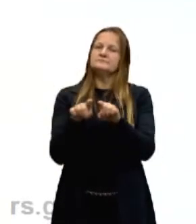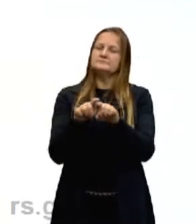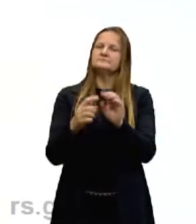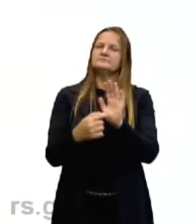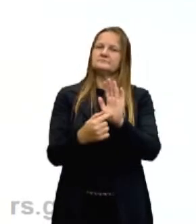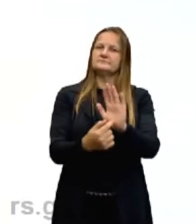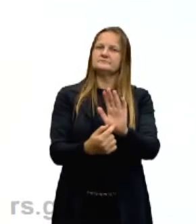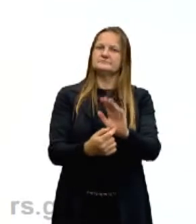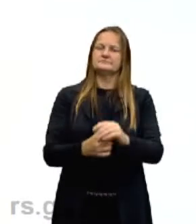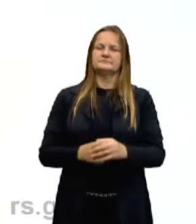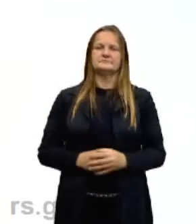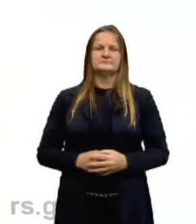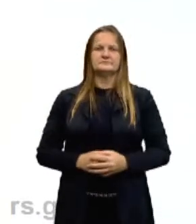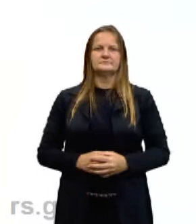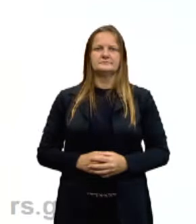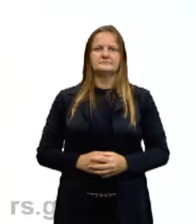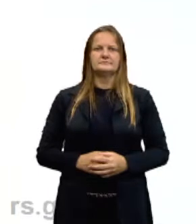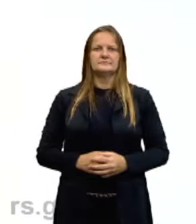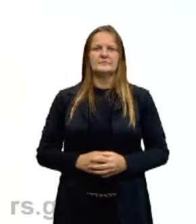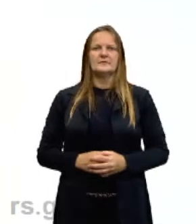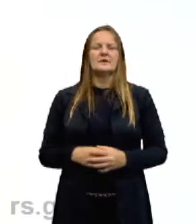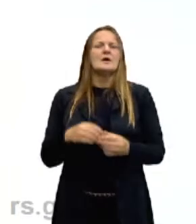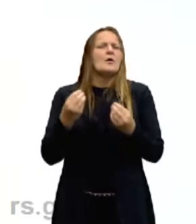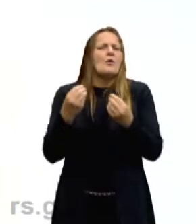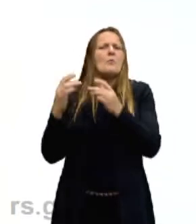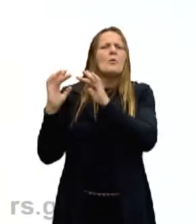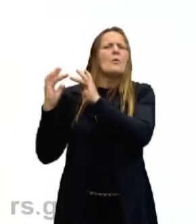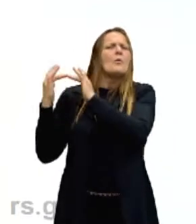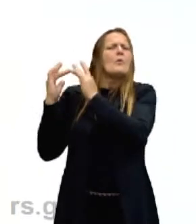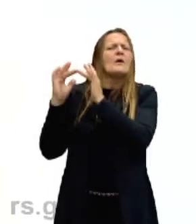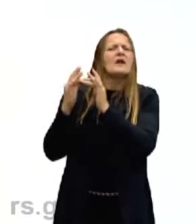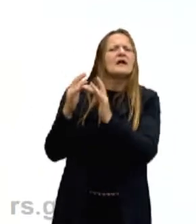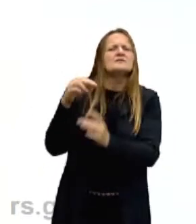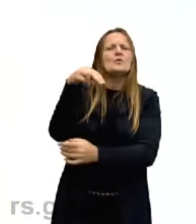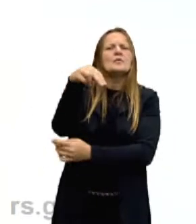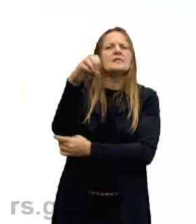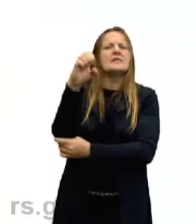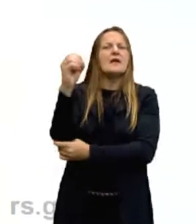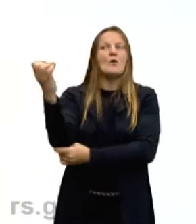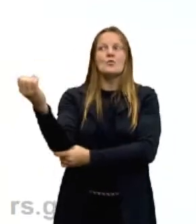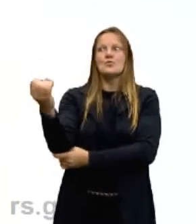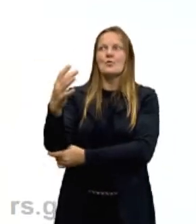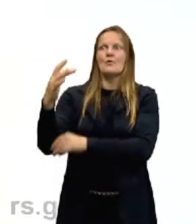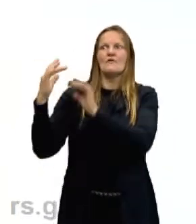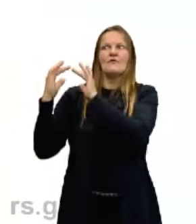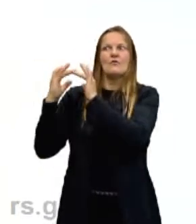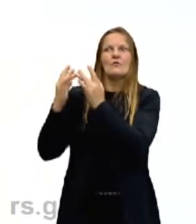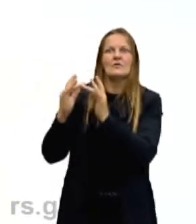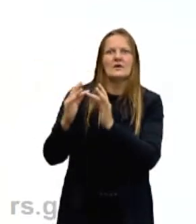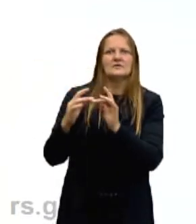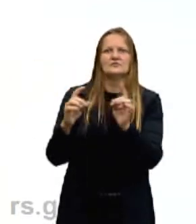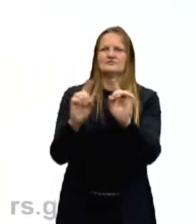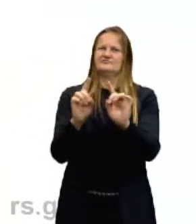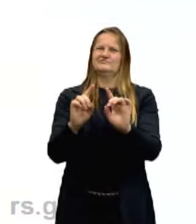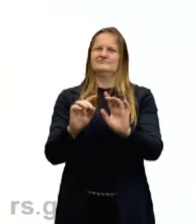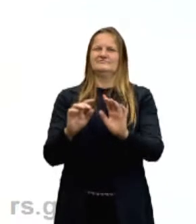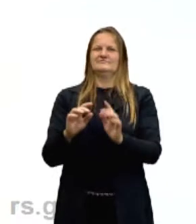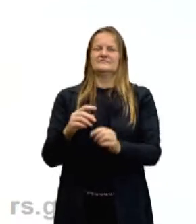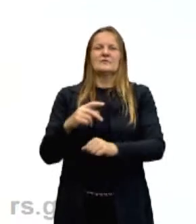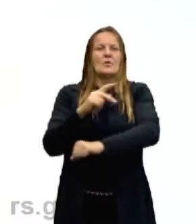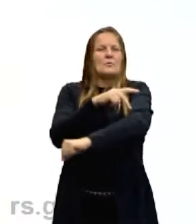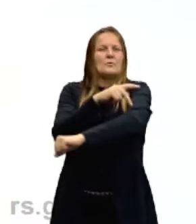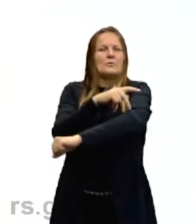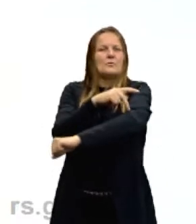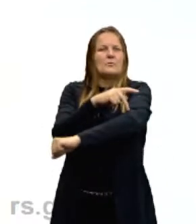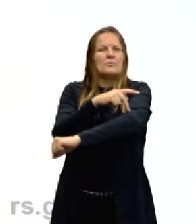é uma recusa ao neoclássico Ou seja é uma recusa dessa forma ao arcadismo né